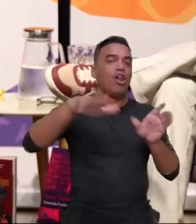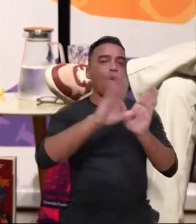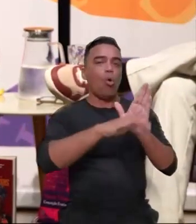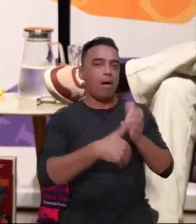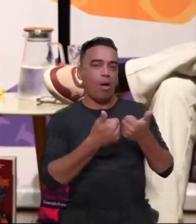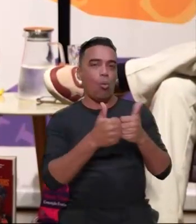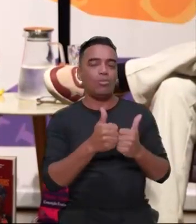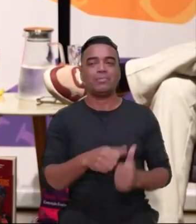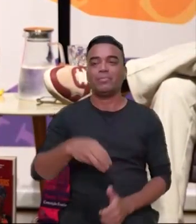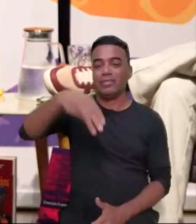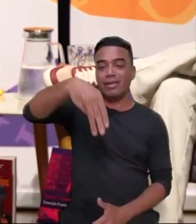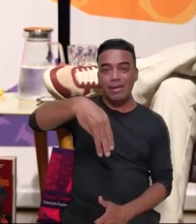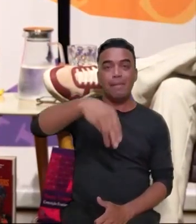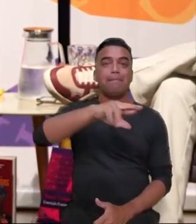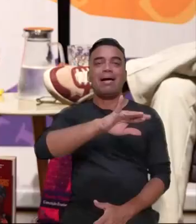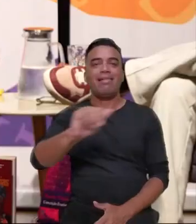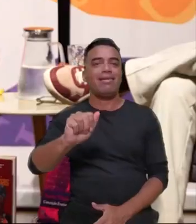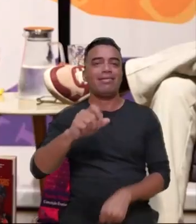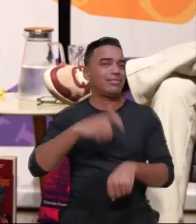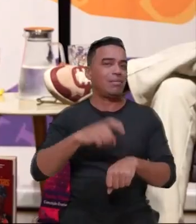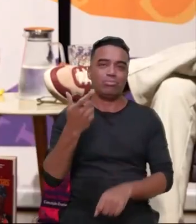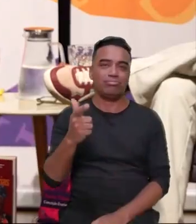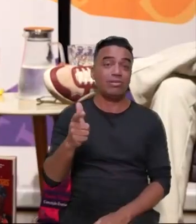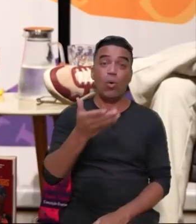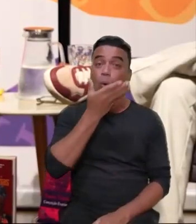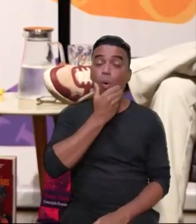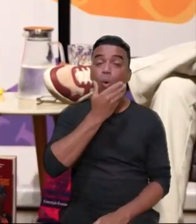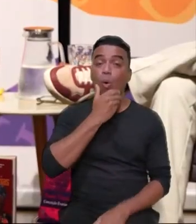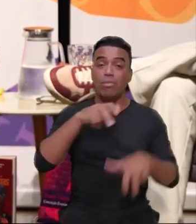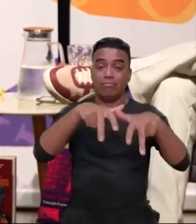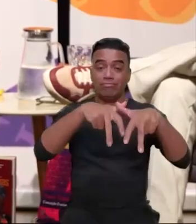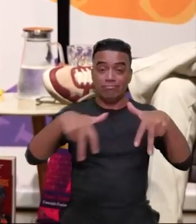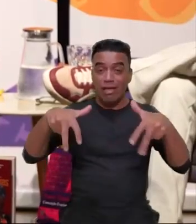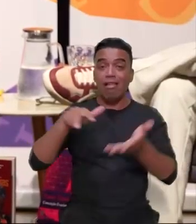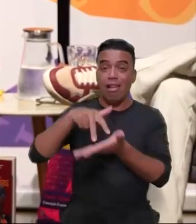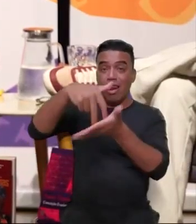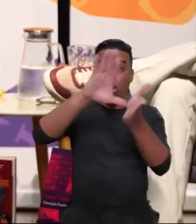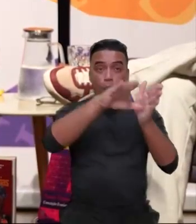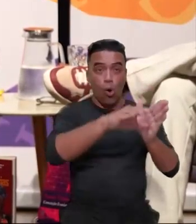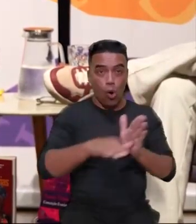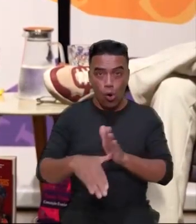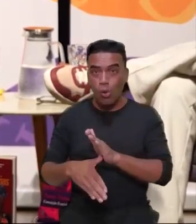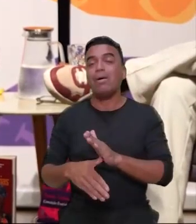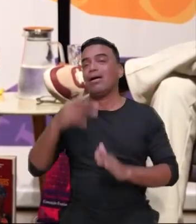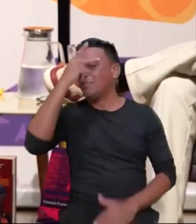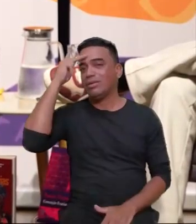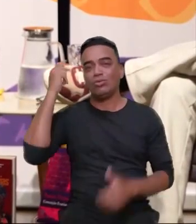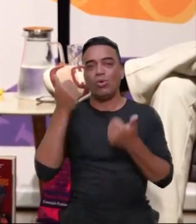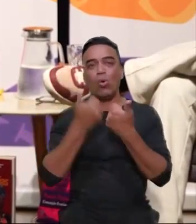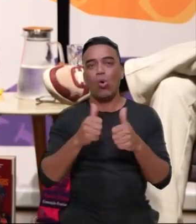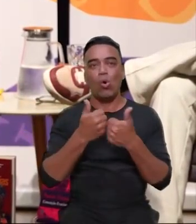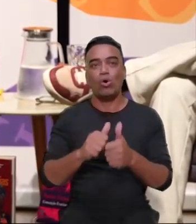E a Maria não tem tempo, porque, quando o sujeito desce, as pessoas nos